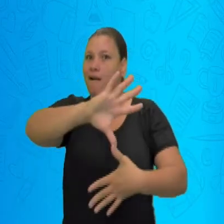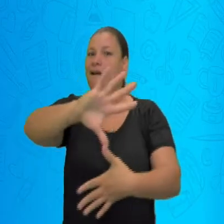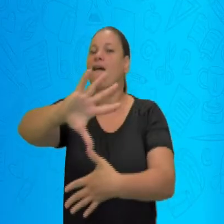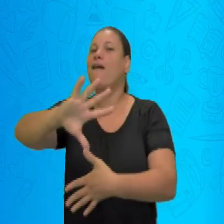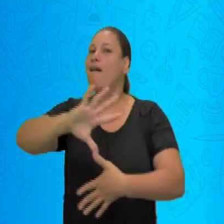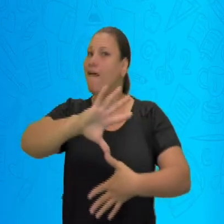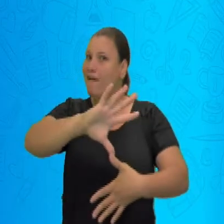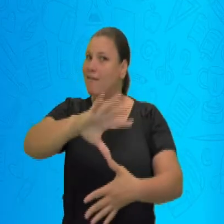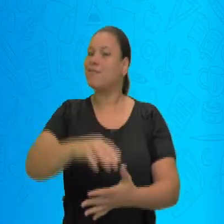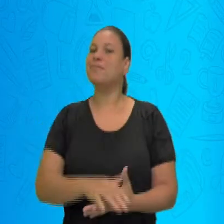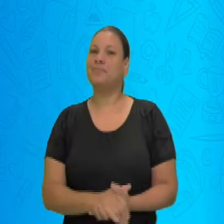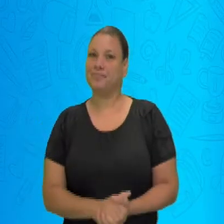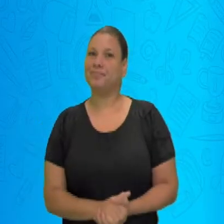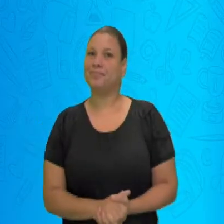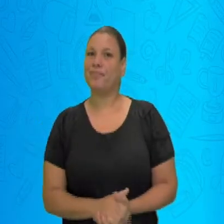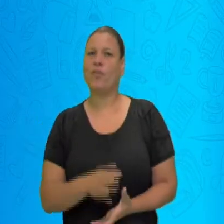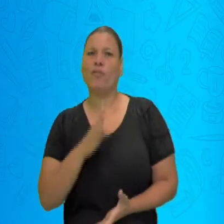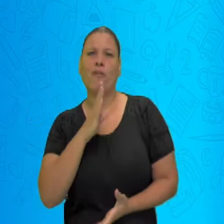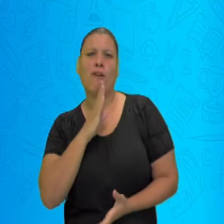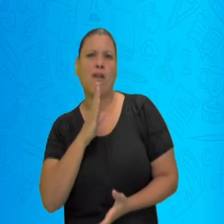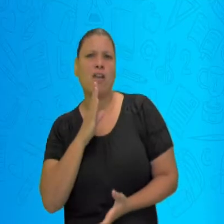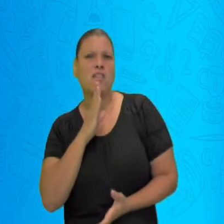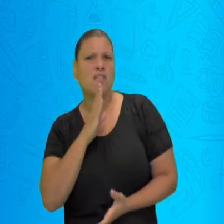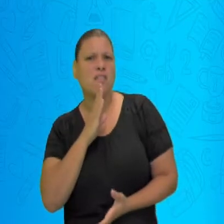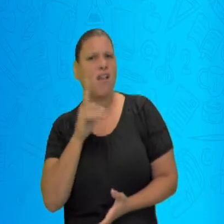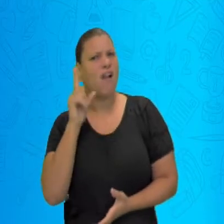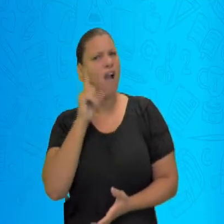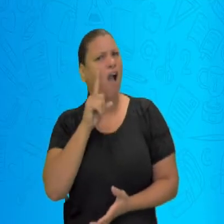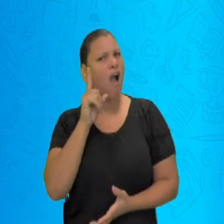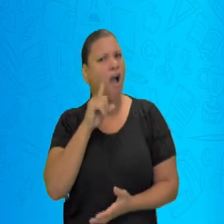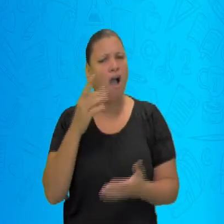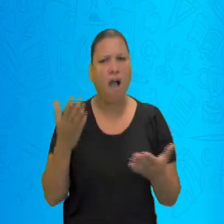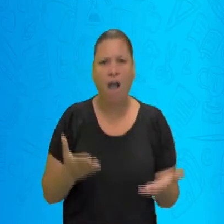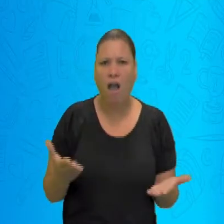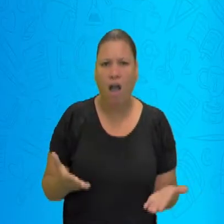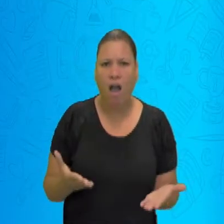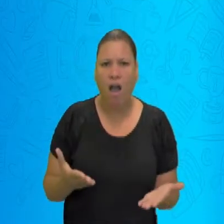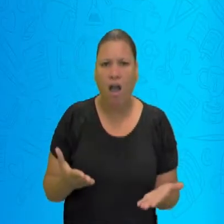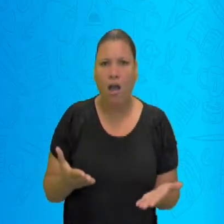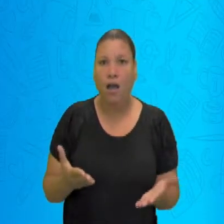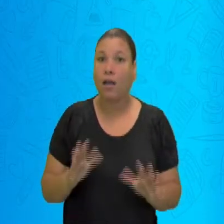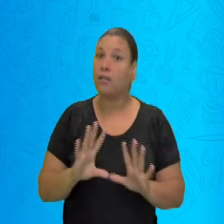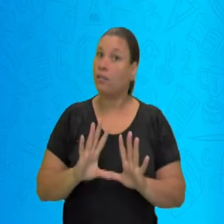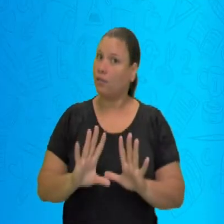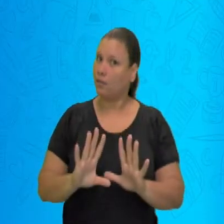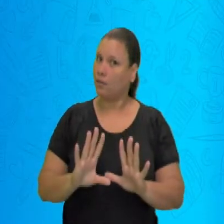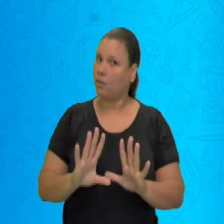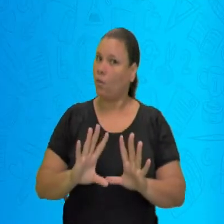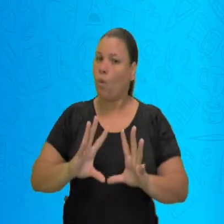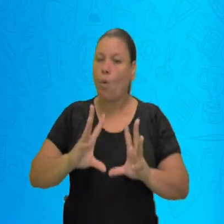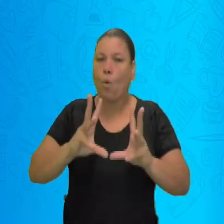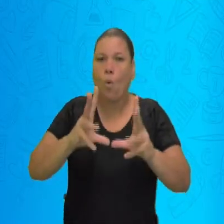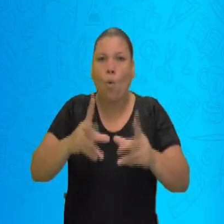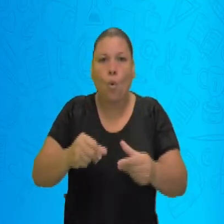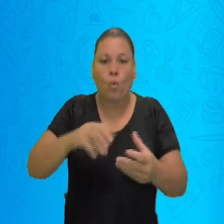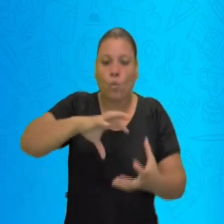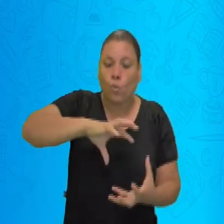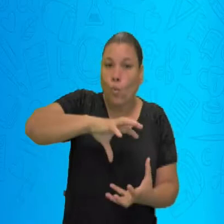Eliane, nós vamos falar sobre os Estados Unidos? Nós vamos falar sobre o